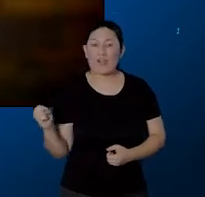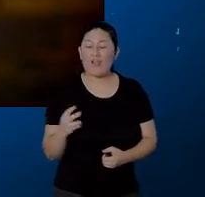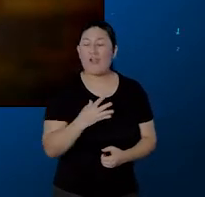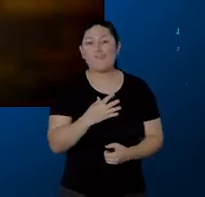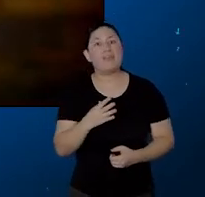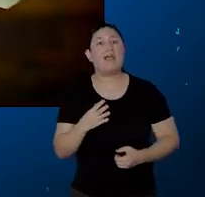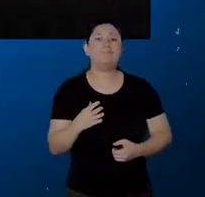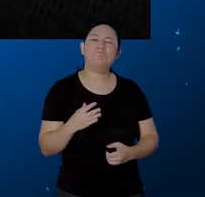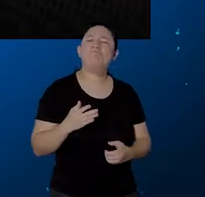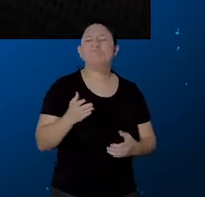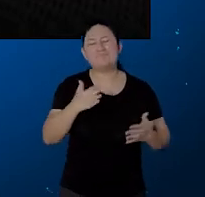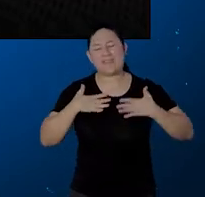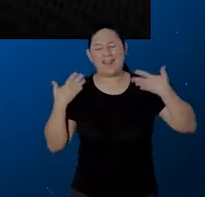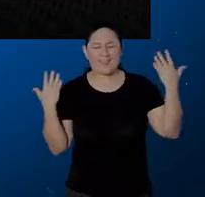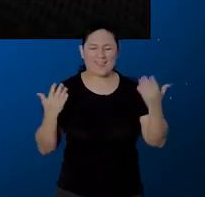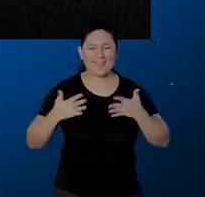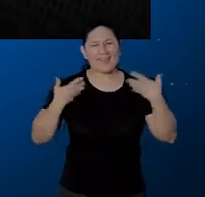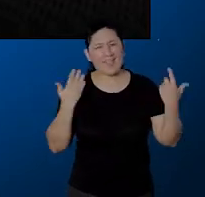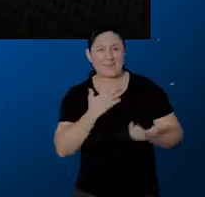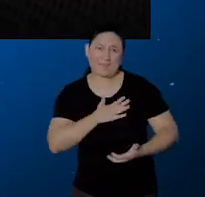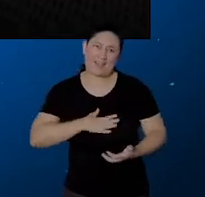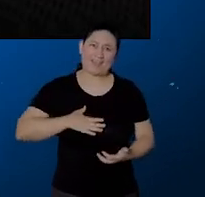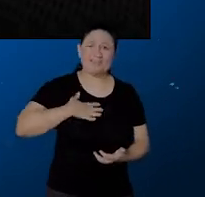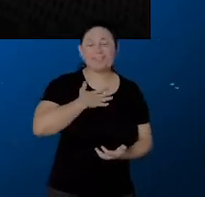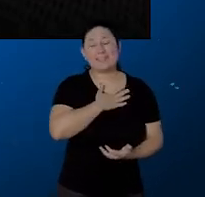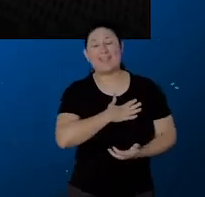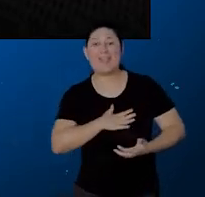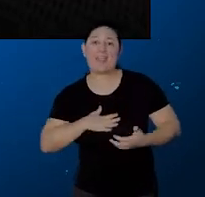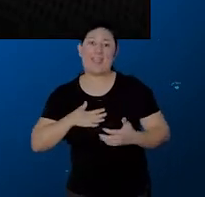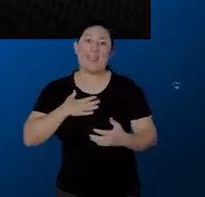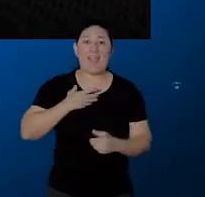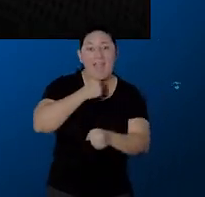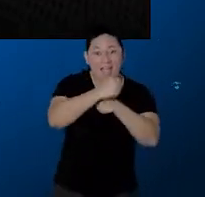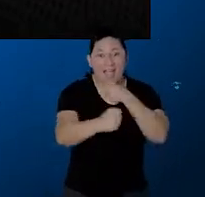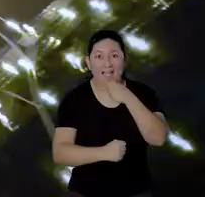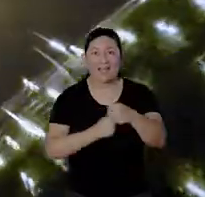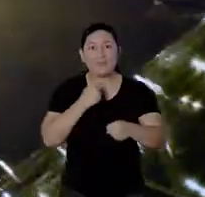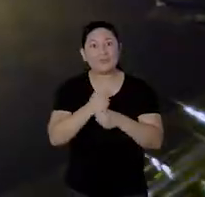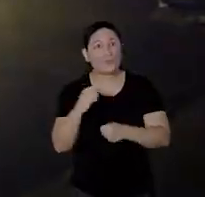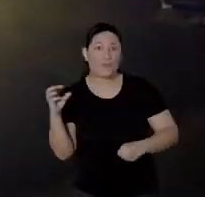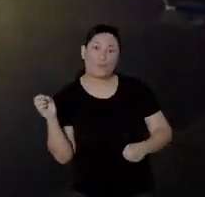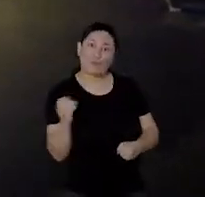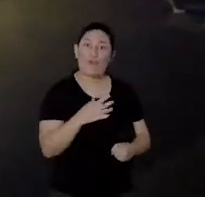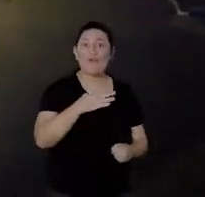vida nova. Com muita alegria e prazer.